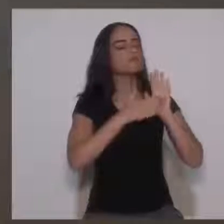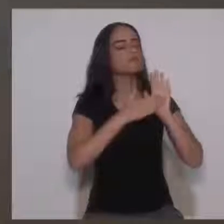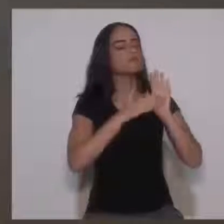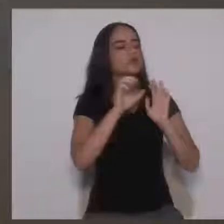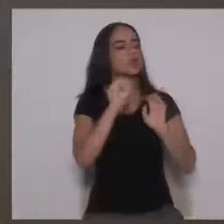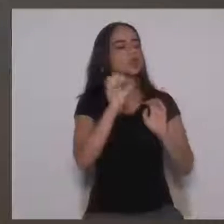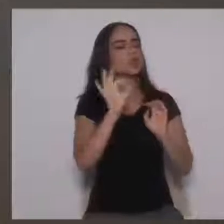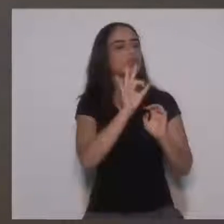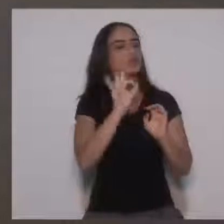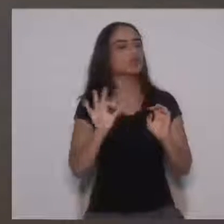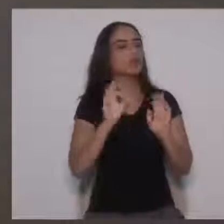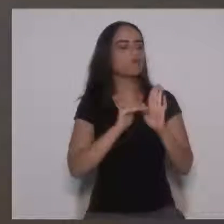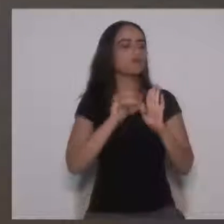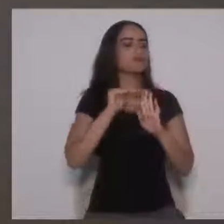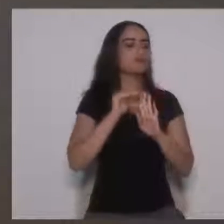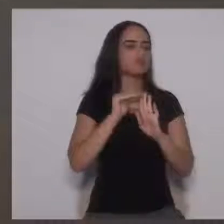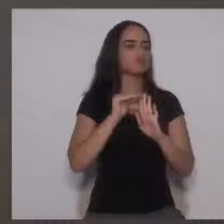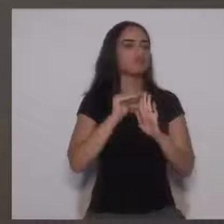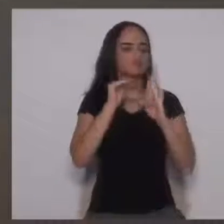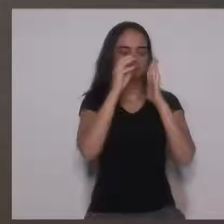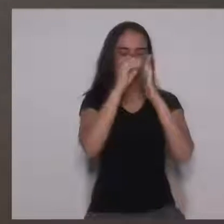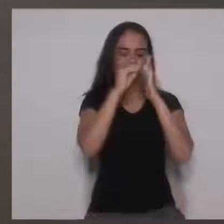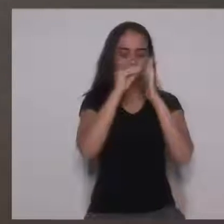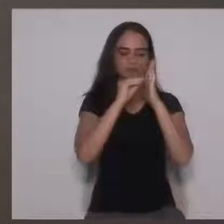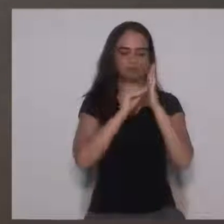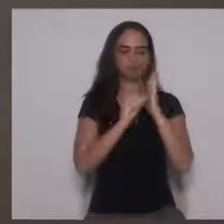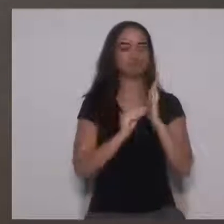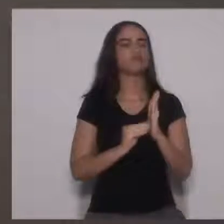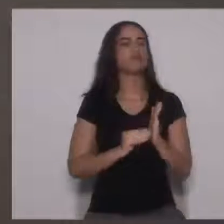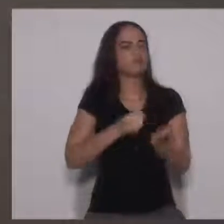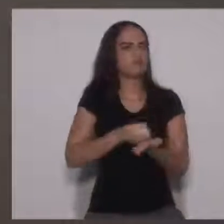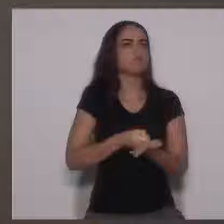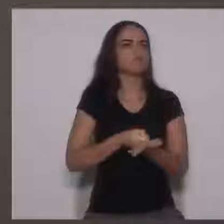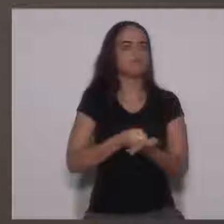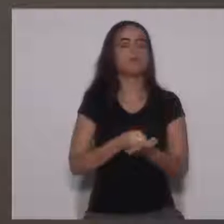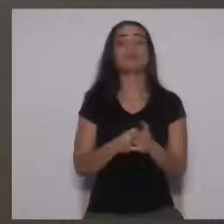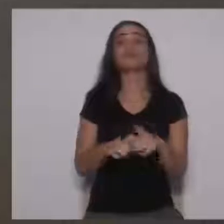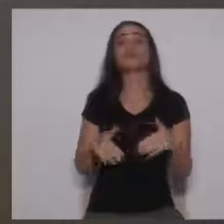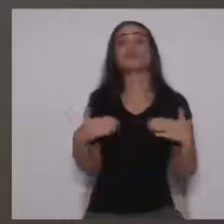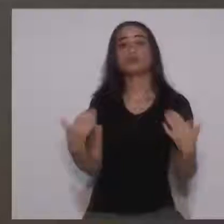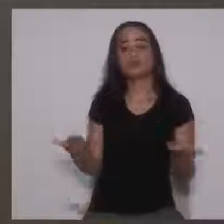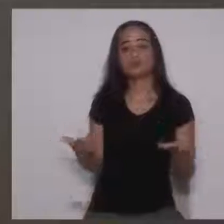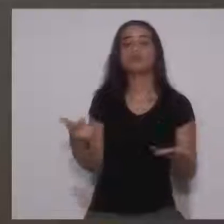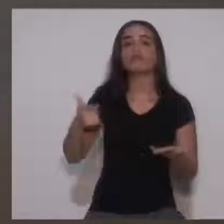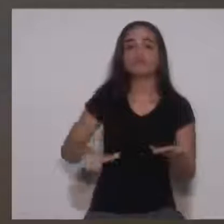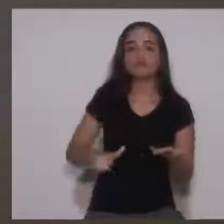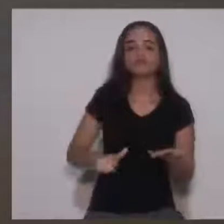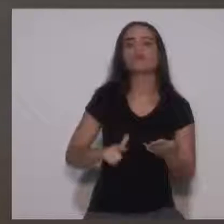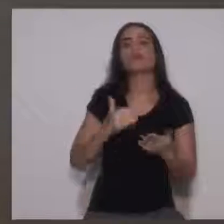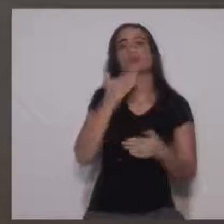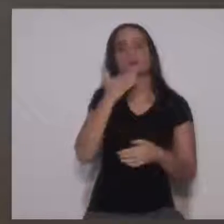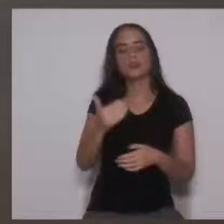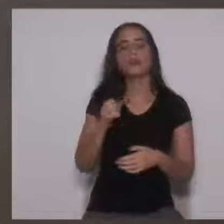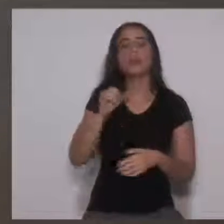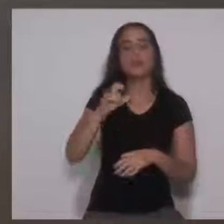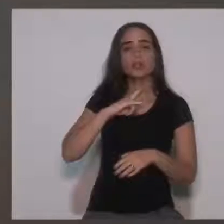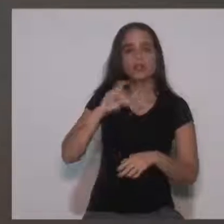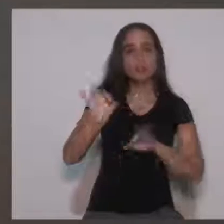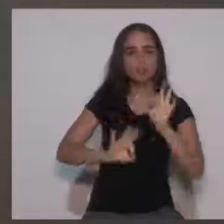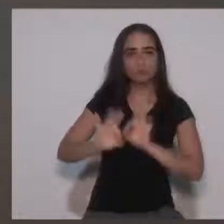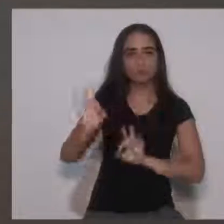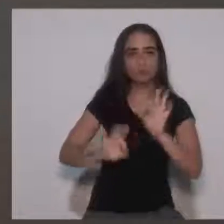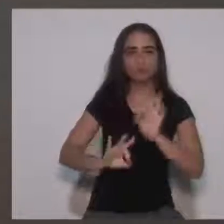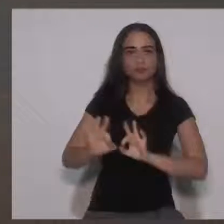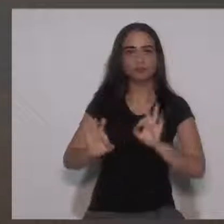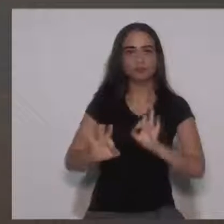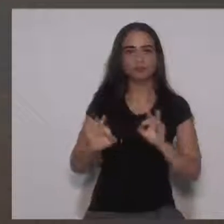e coloquei medidas impositivas nesse favor. Então, insisto, se existem projetos que são